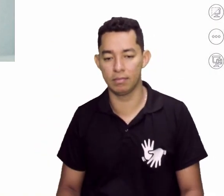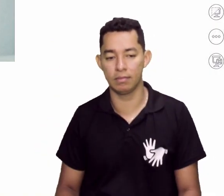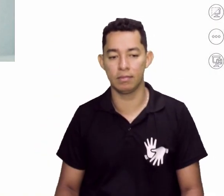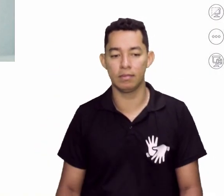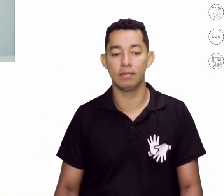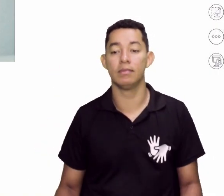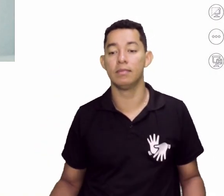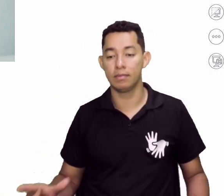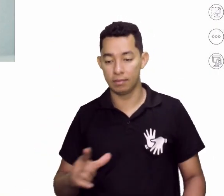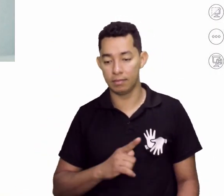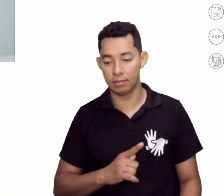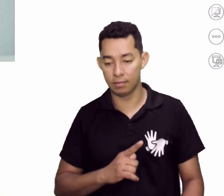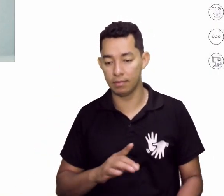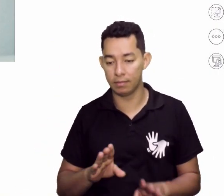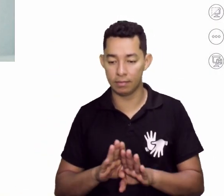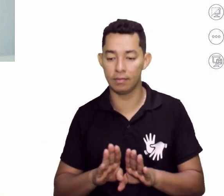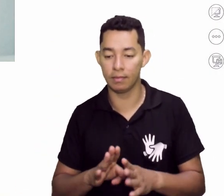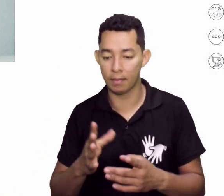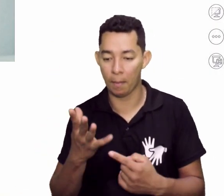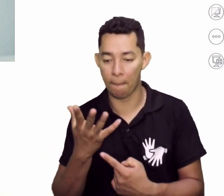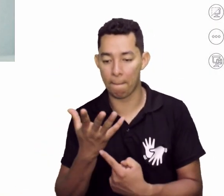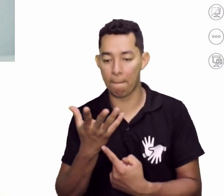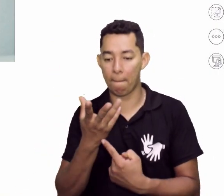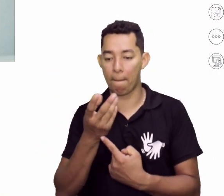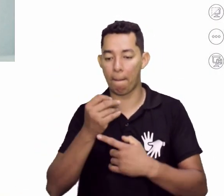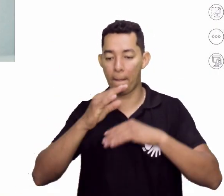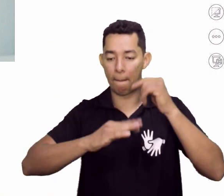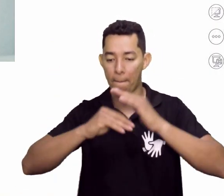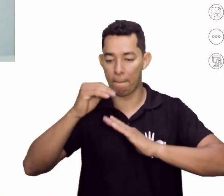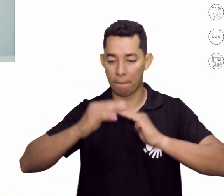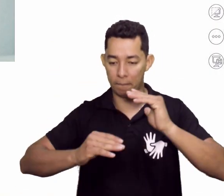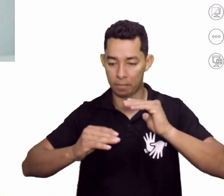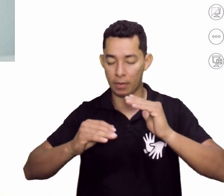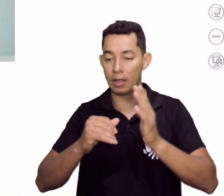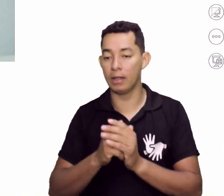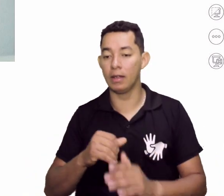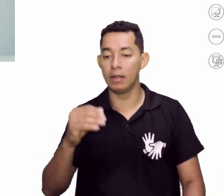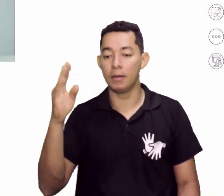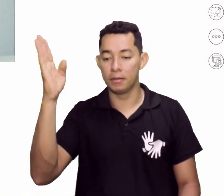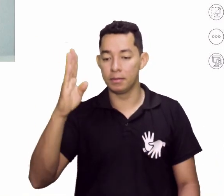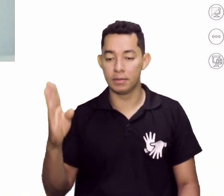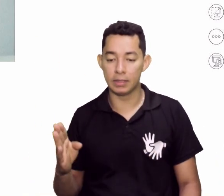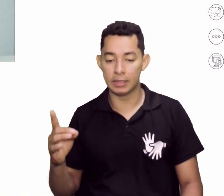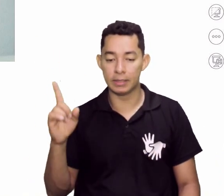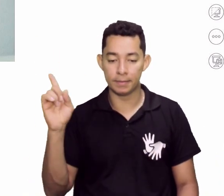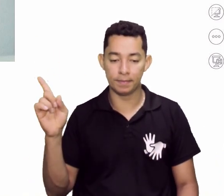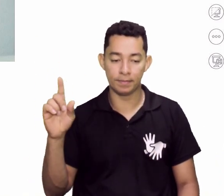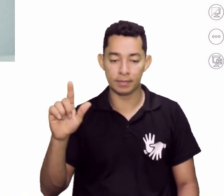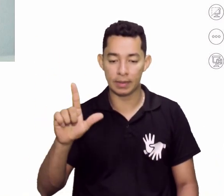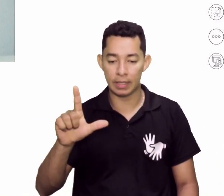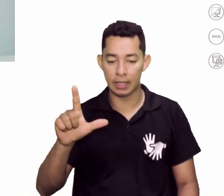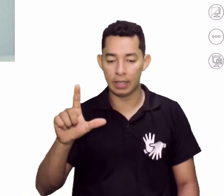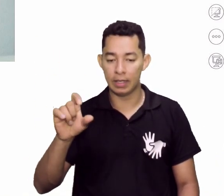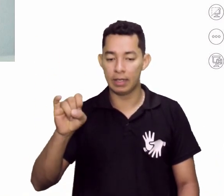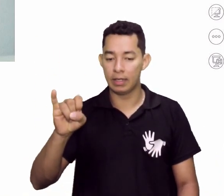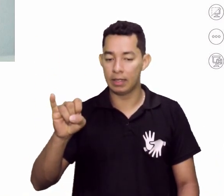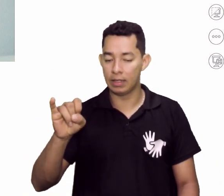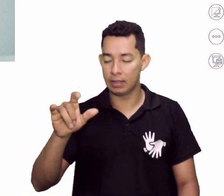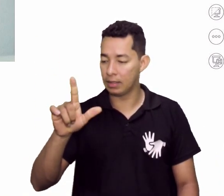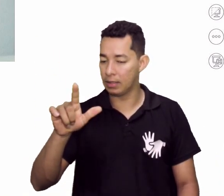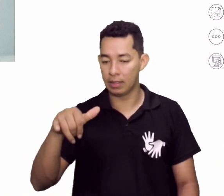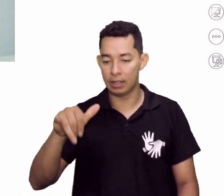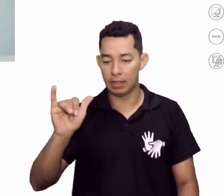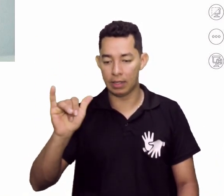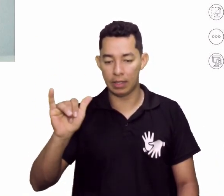E tem uma artista brasileira aí, né, a nossa maravilhosa Lygia Clark. Cara, viu? Ela é